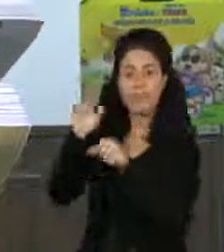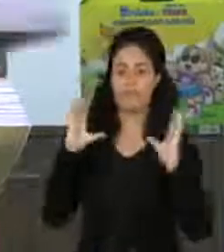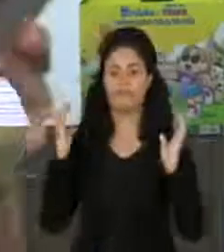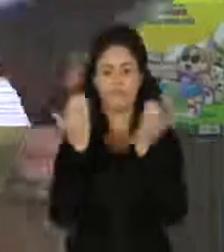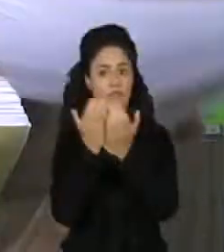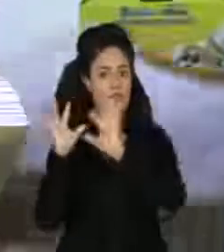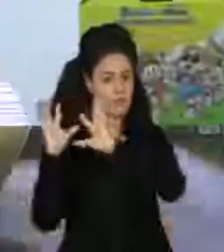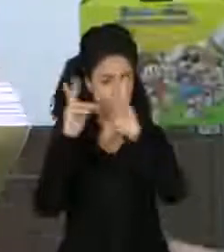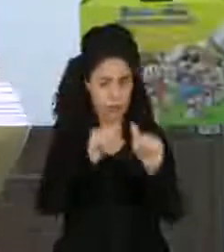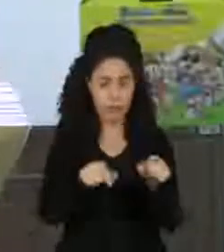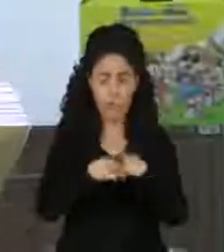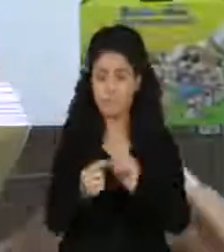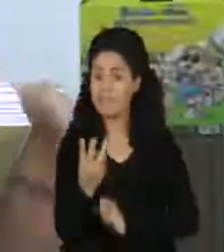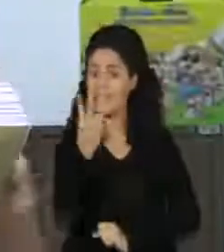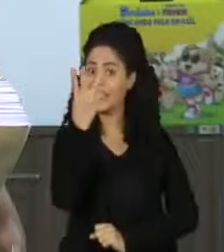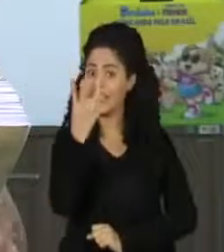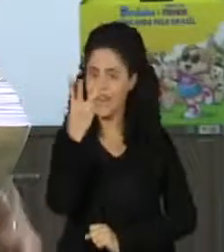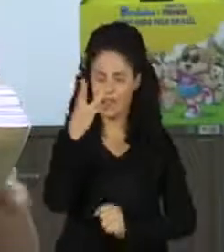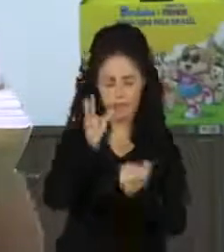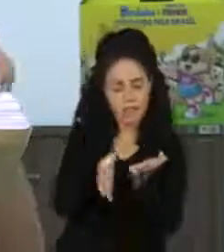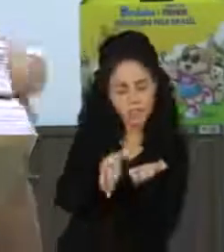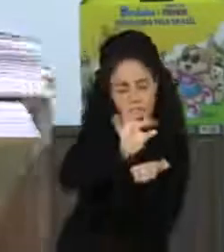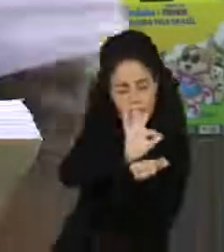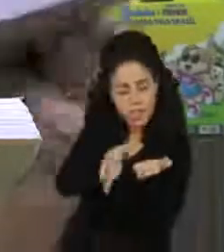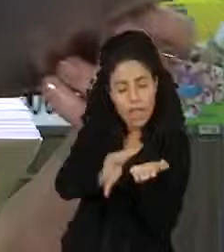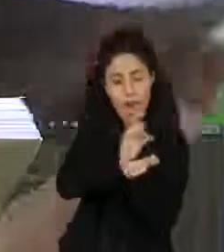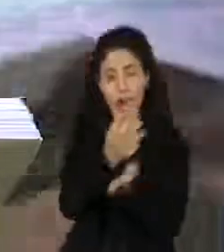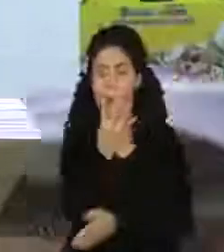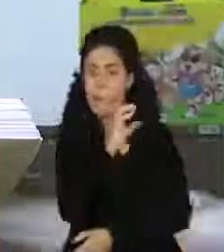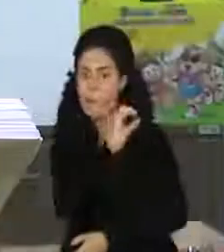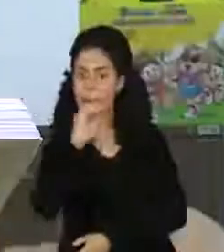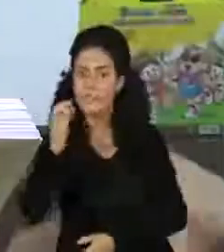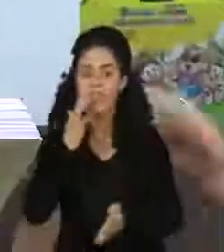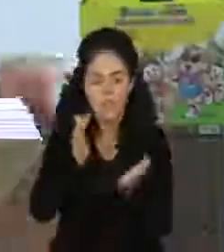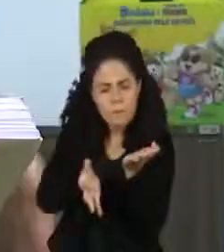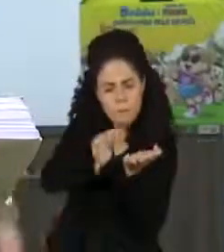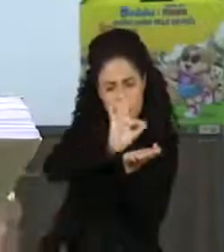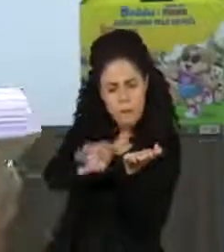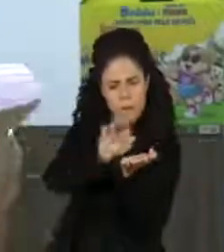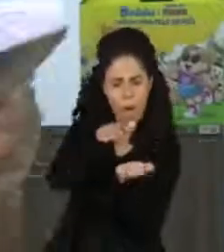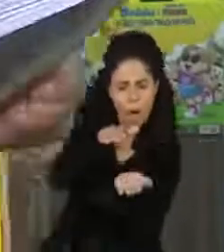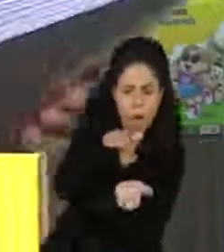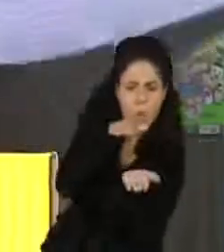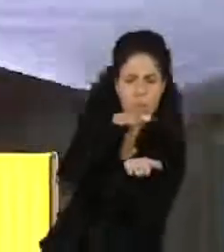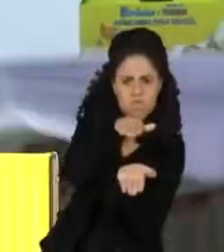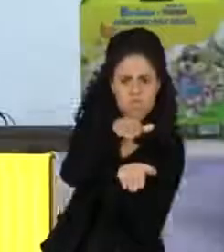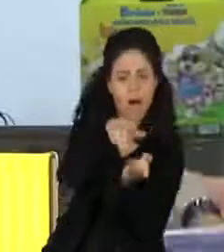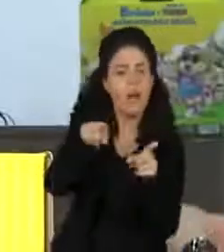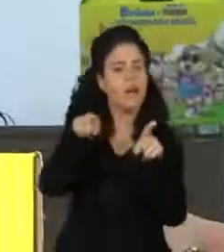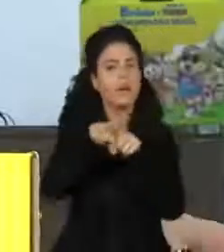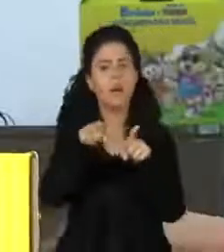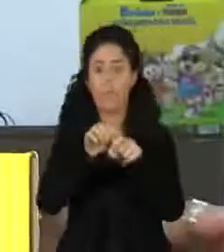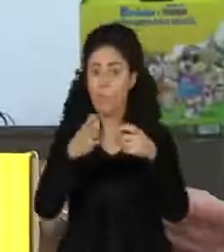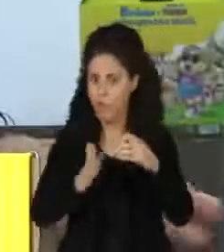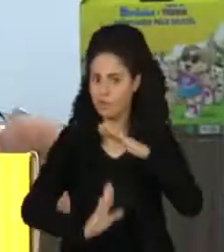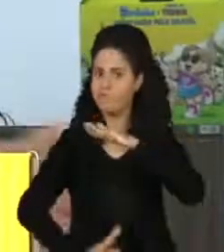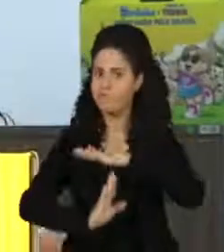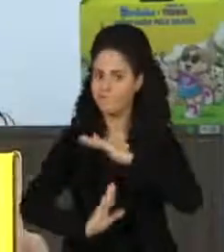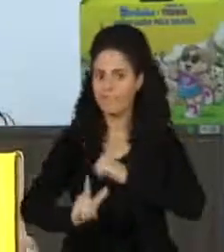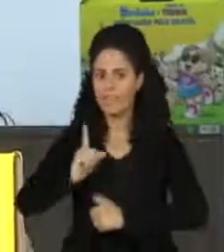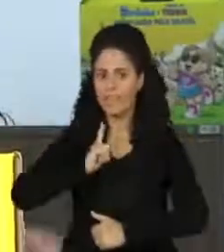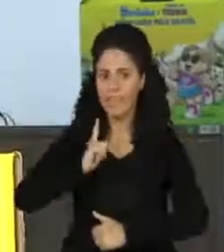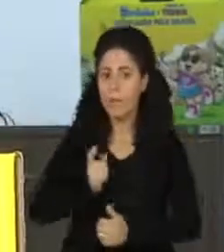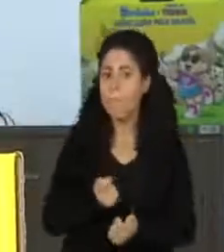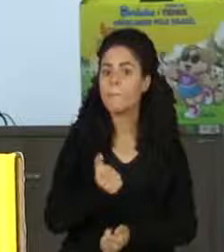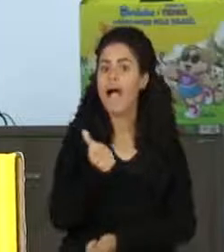tem 3 volumes, são quase 400 páginas. Por causa do tamanho, a edição é limitada e o